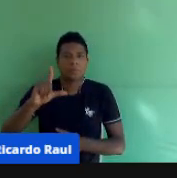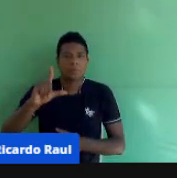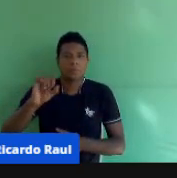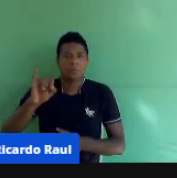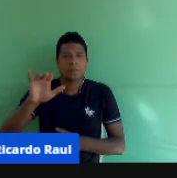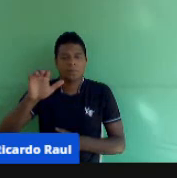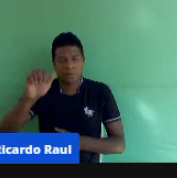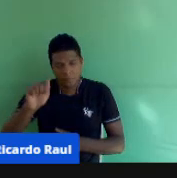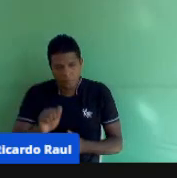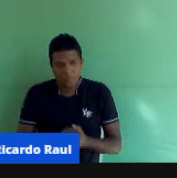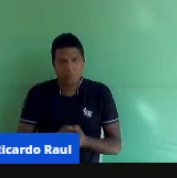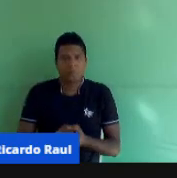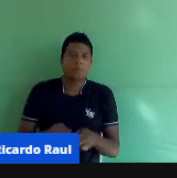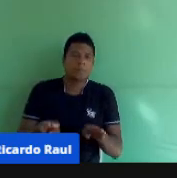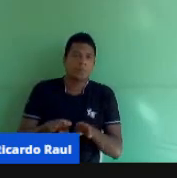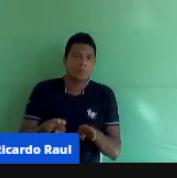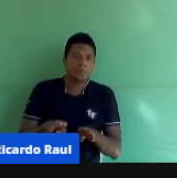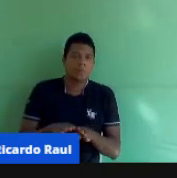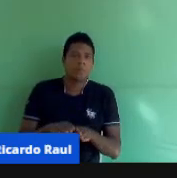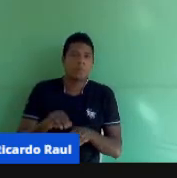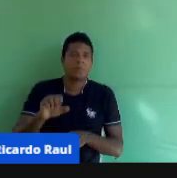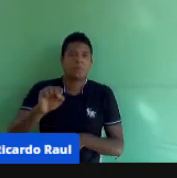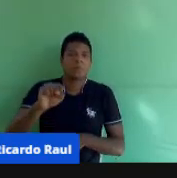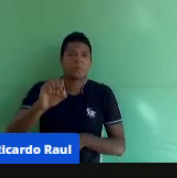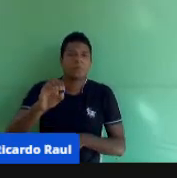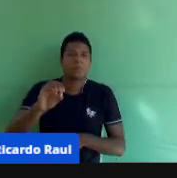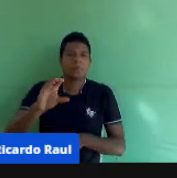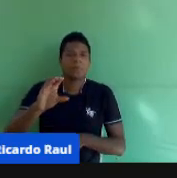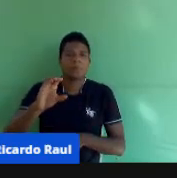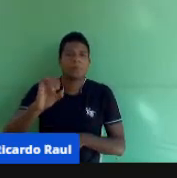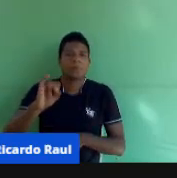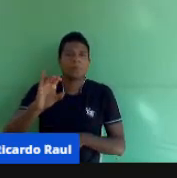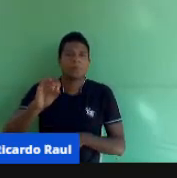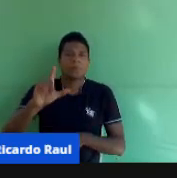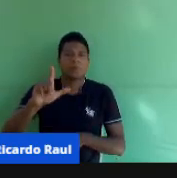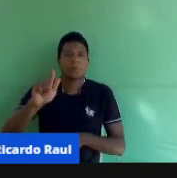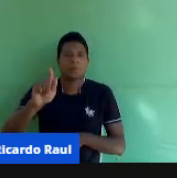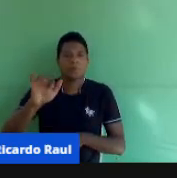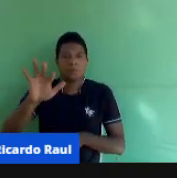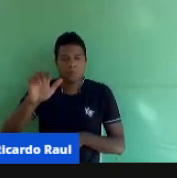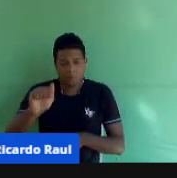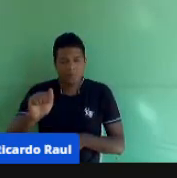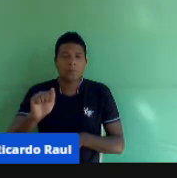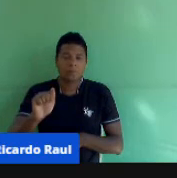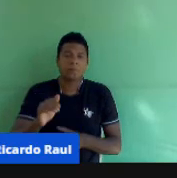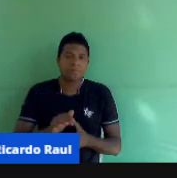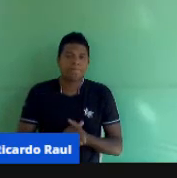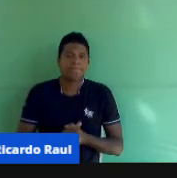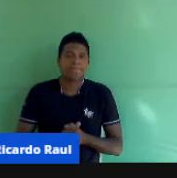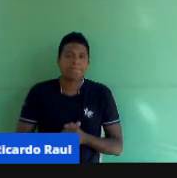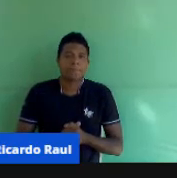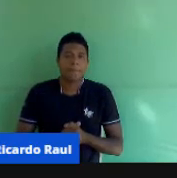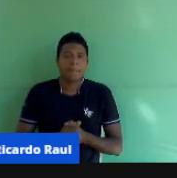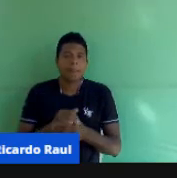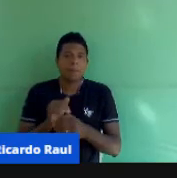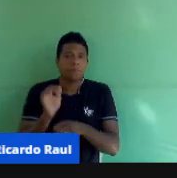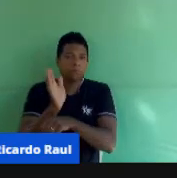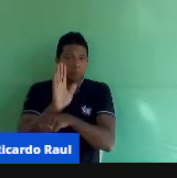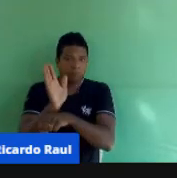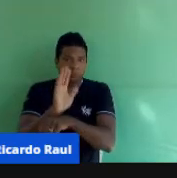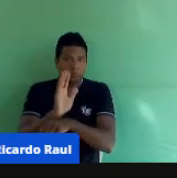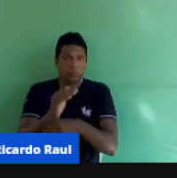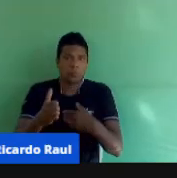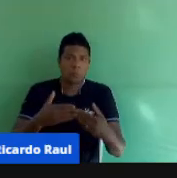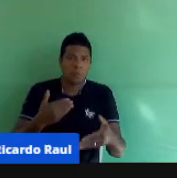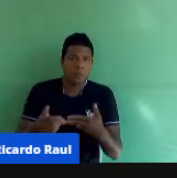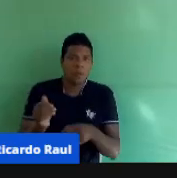esses componentes podem fortalecer parcerias ou então, no mínimo, eles têm que ser considerados para a exibição de qualquer